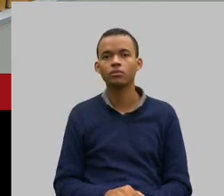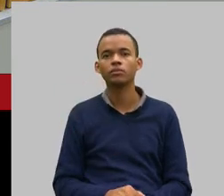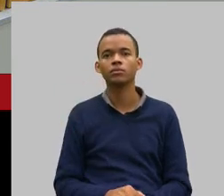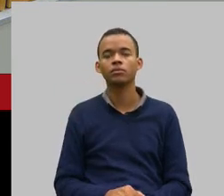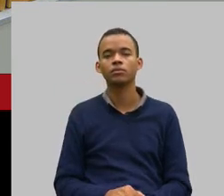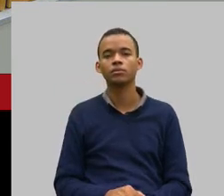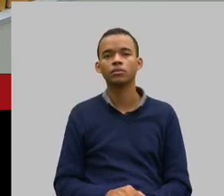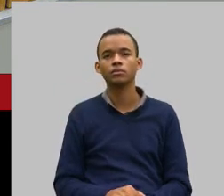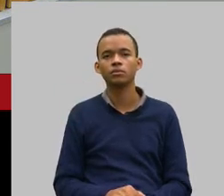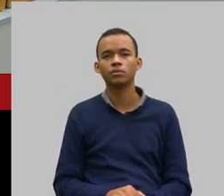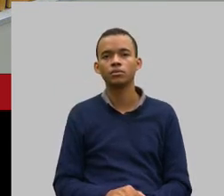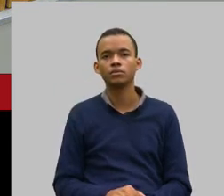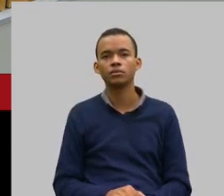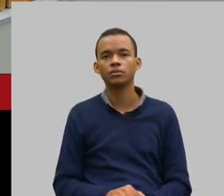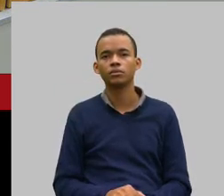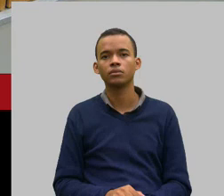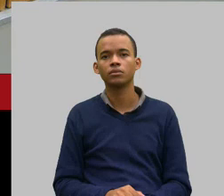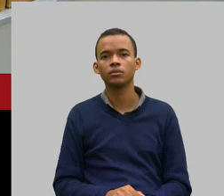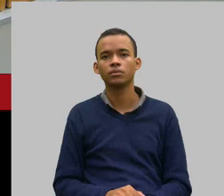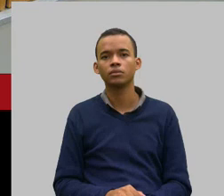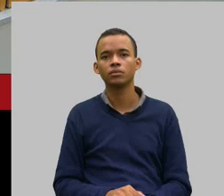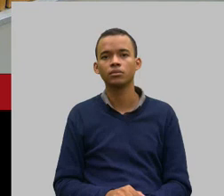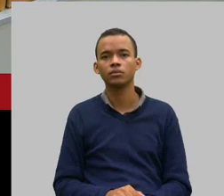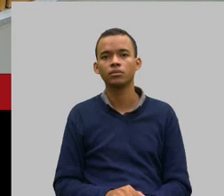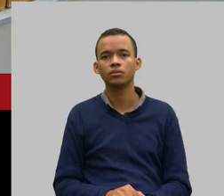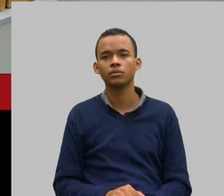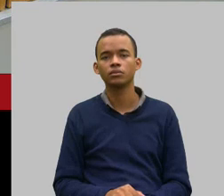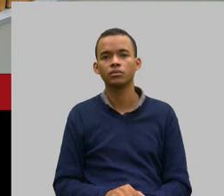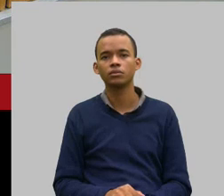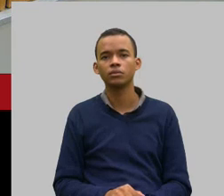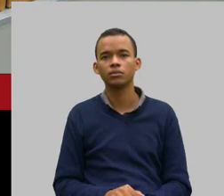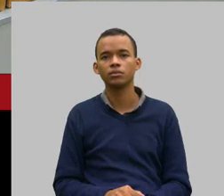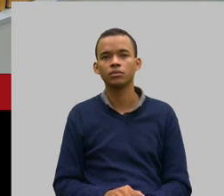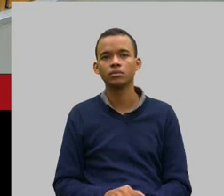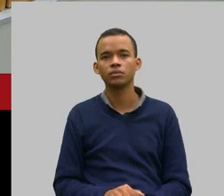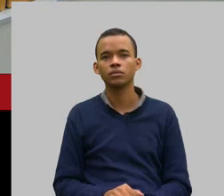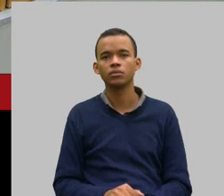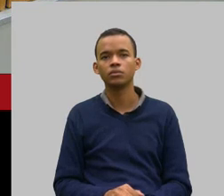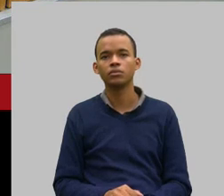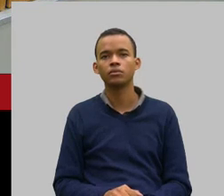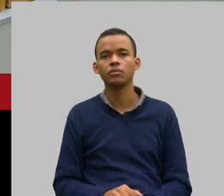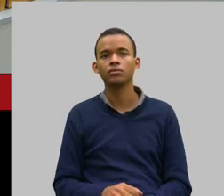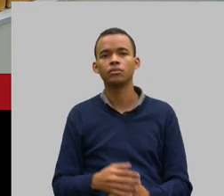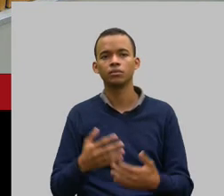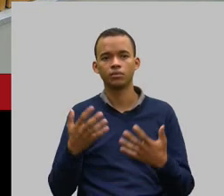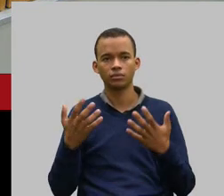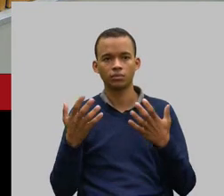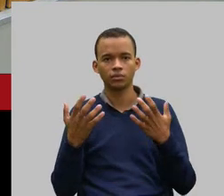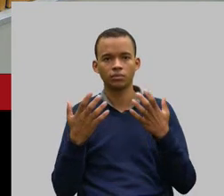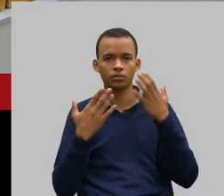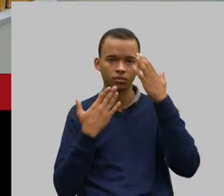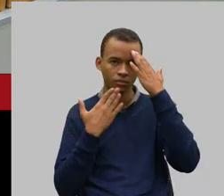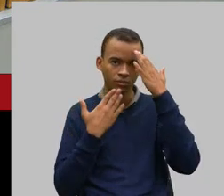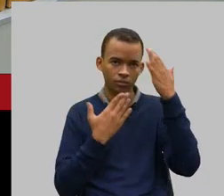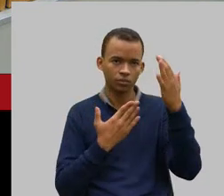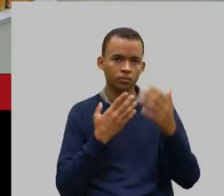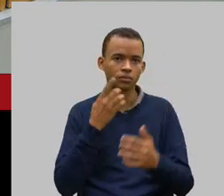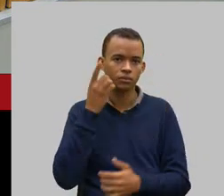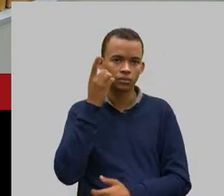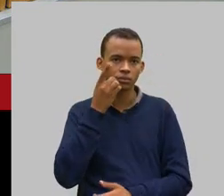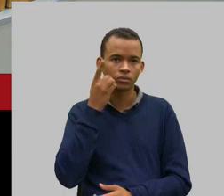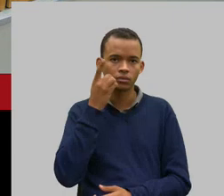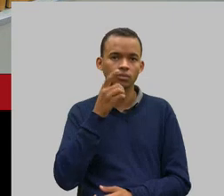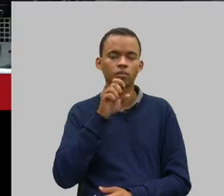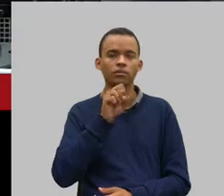uma questão do vinho que que a gente tem realmente muito eu queria agradecer as palavras do deputado Gustavo Santana